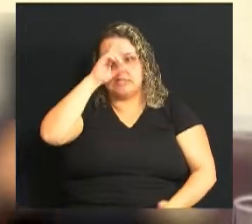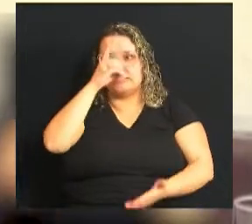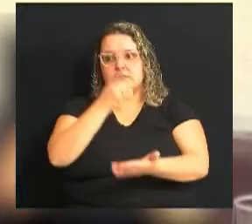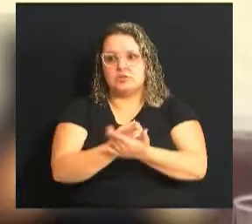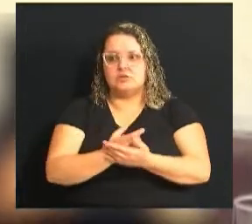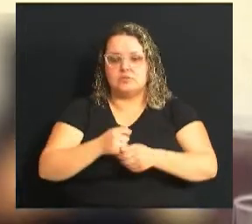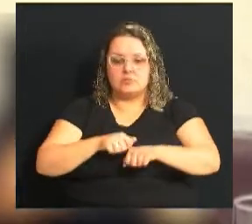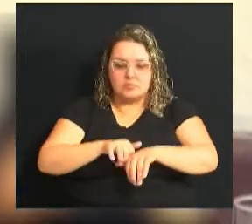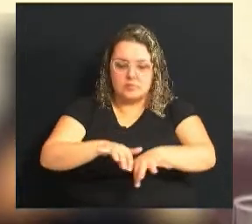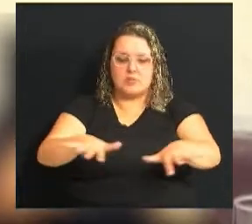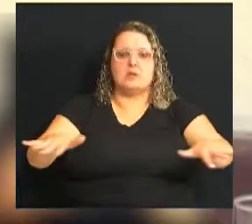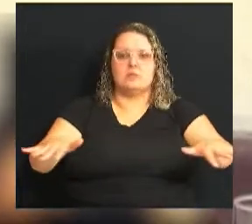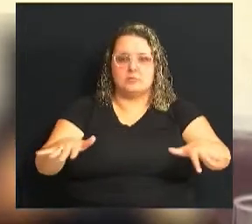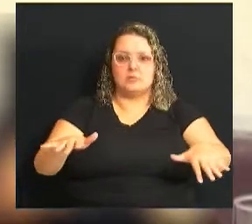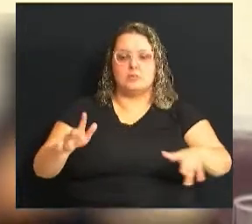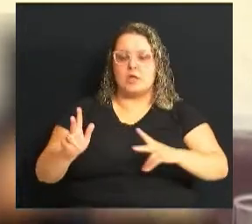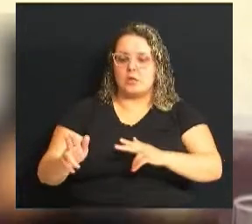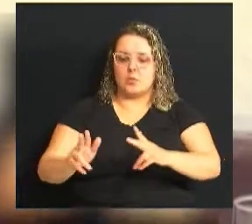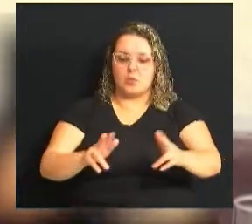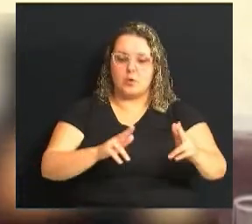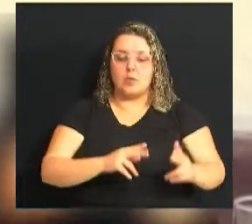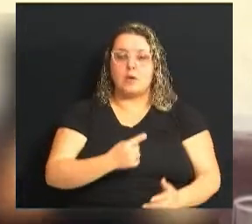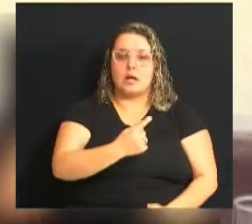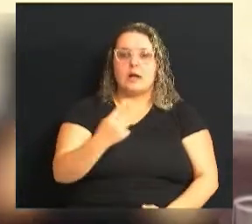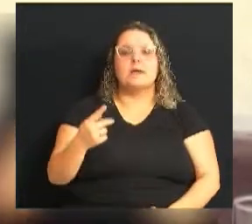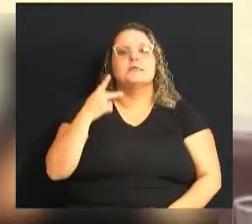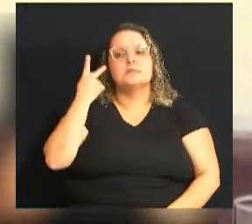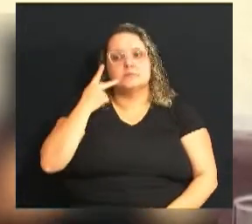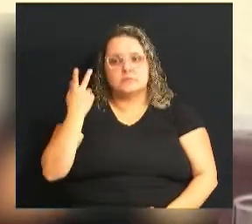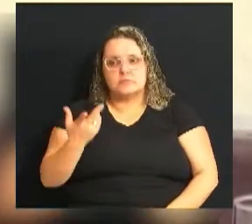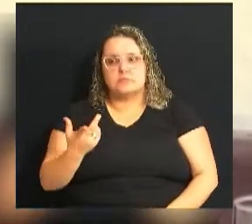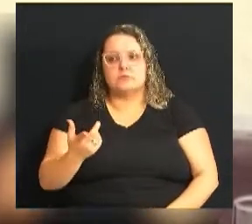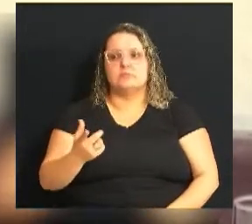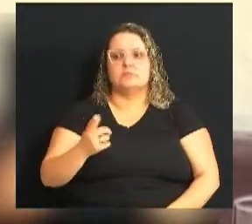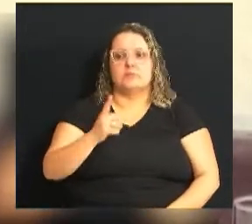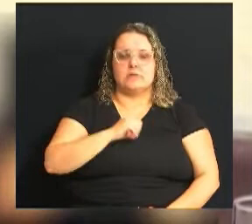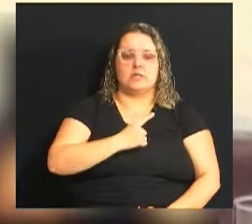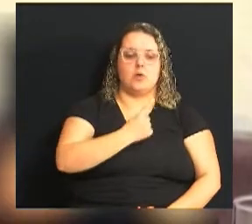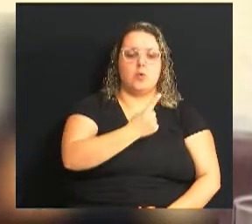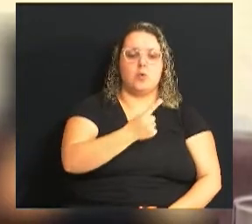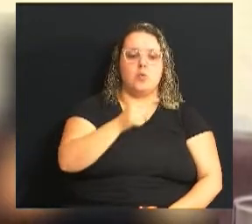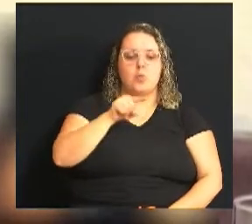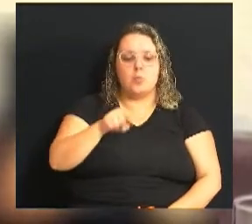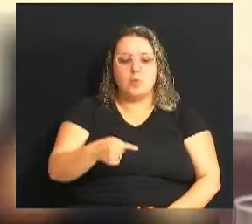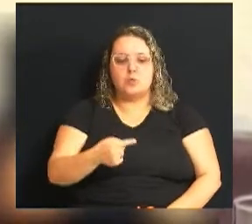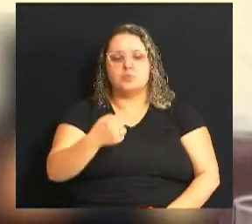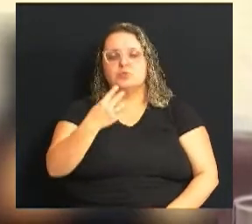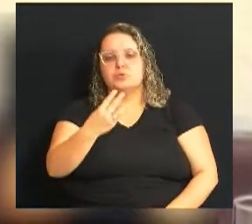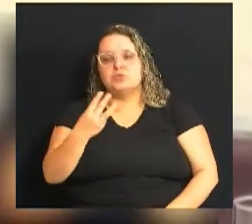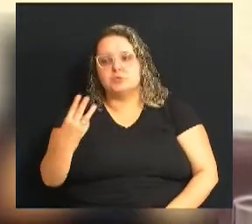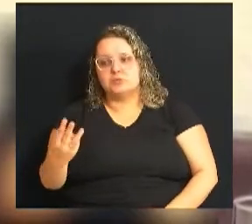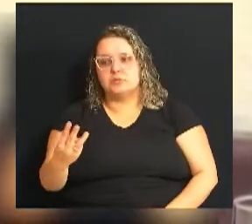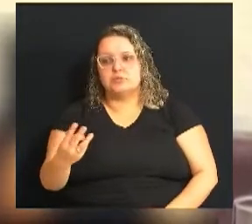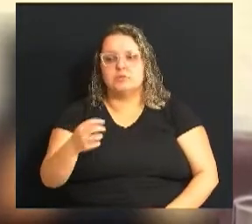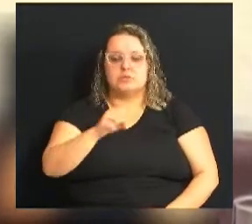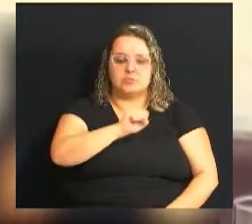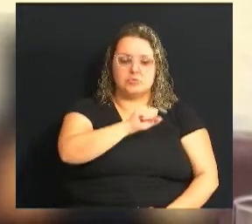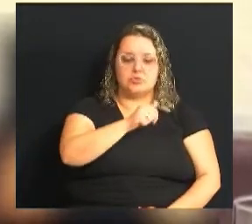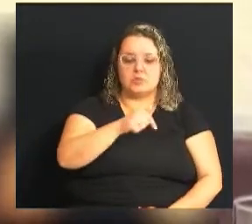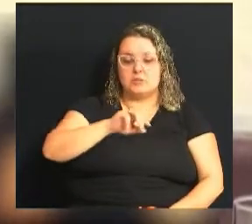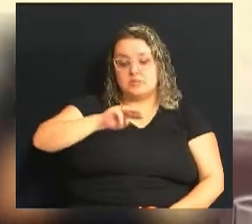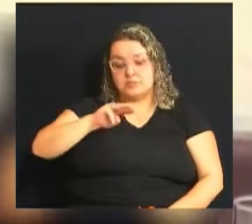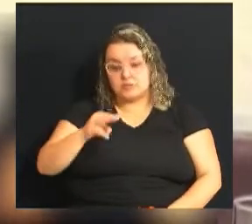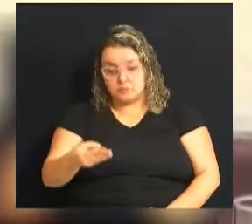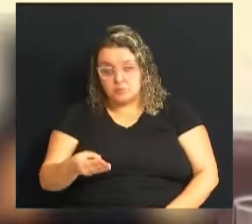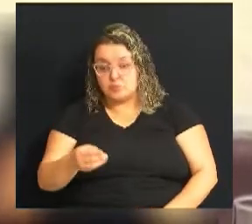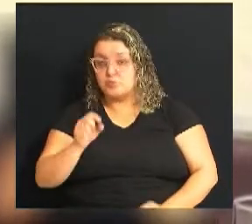distribuído paritariamente. Cada vereador vai ter 1,33 de 87 milhões, o que